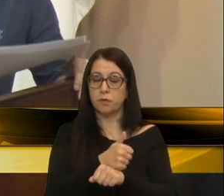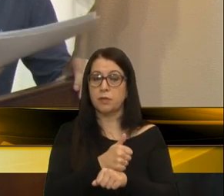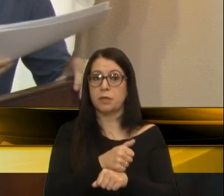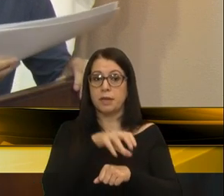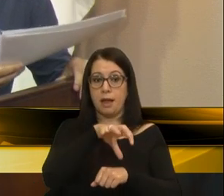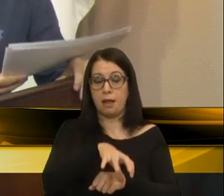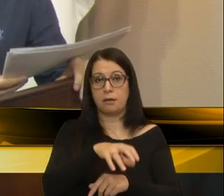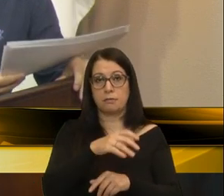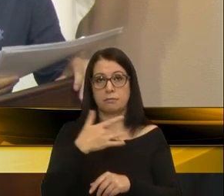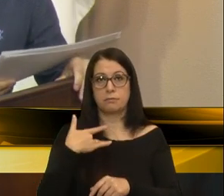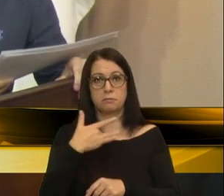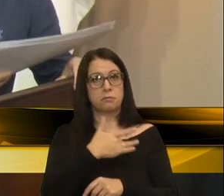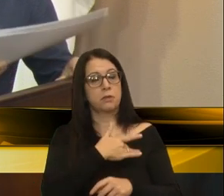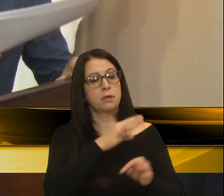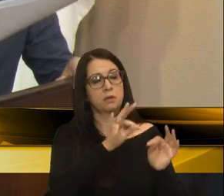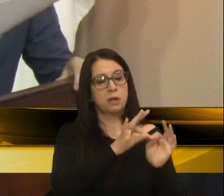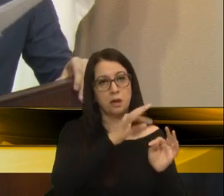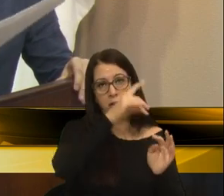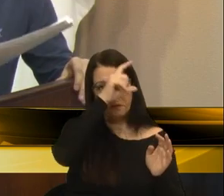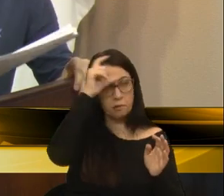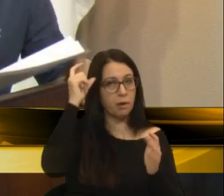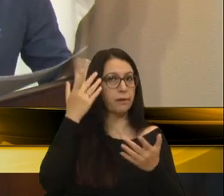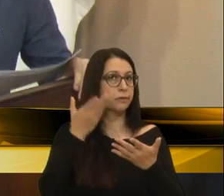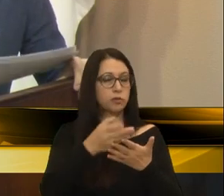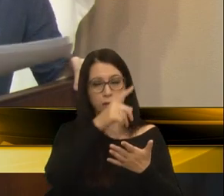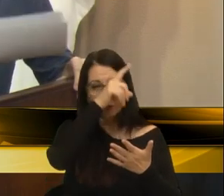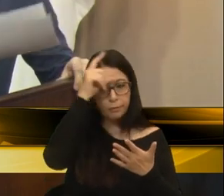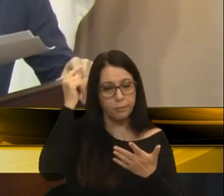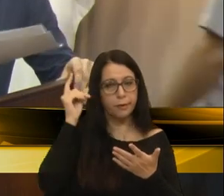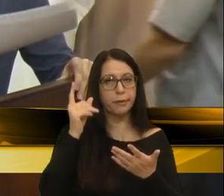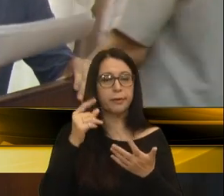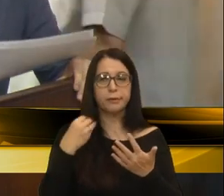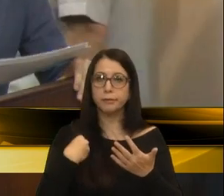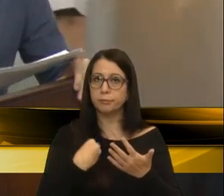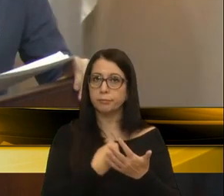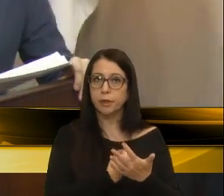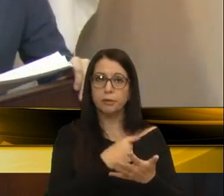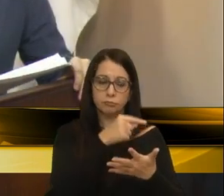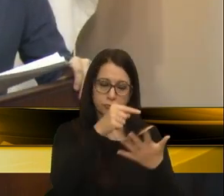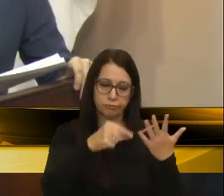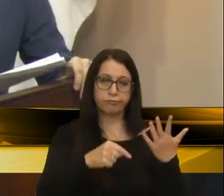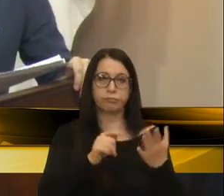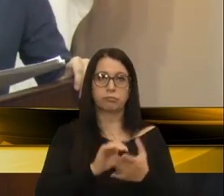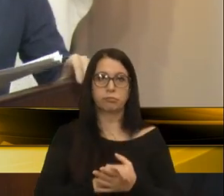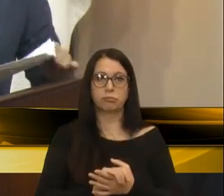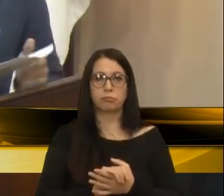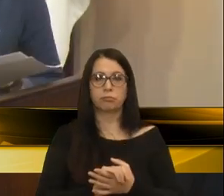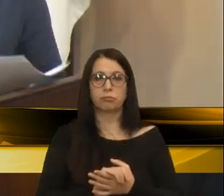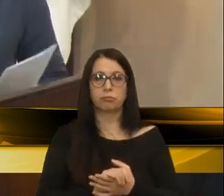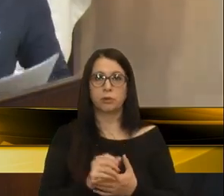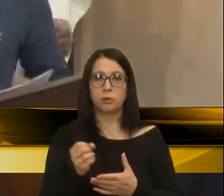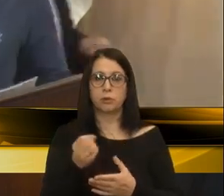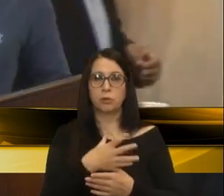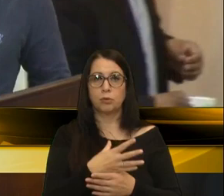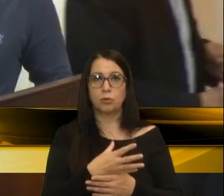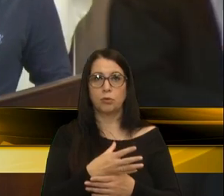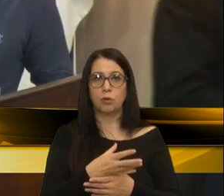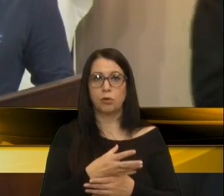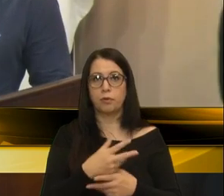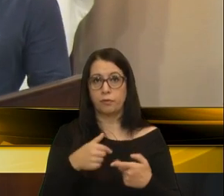saúde, seja técnicos, enfermagem, enfermeiros e médicos, com a nova construção de